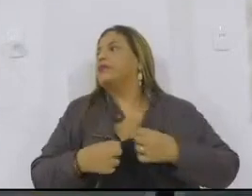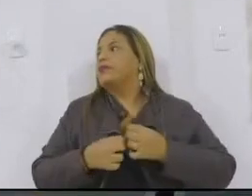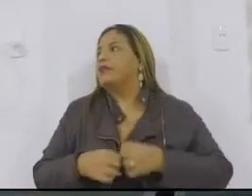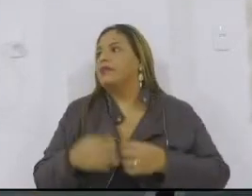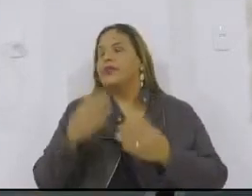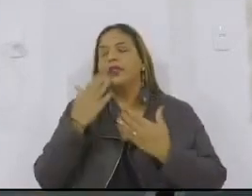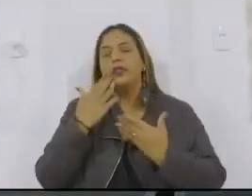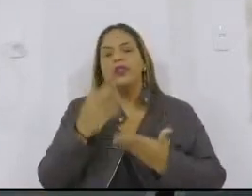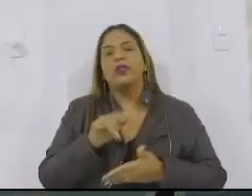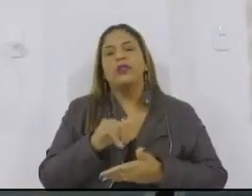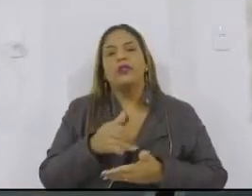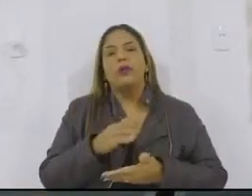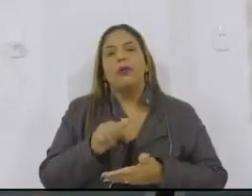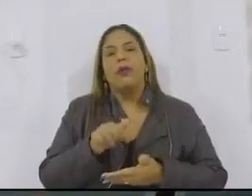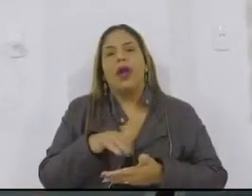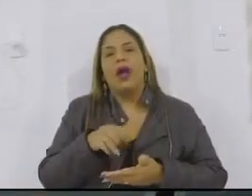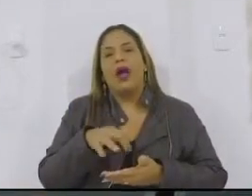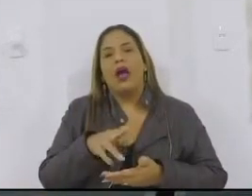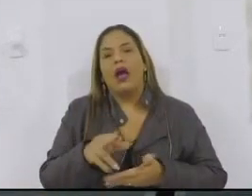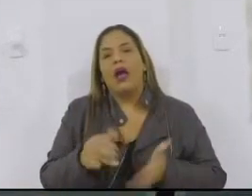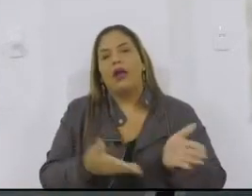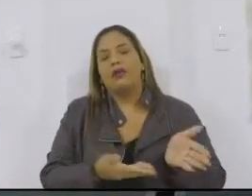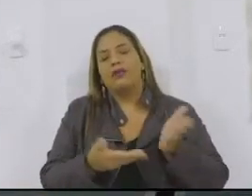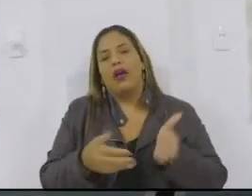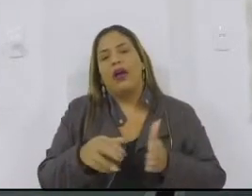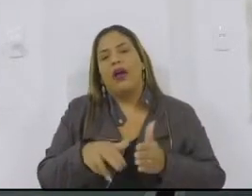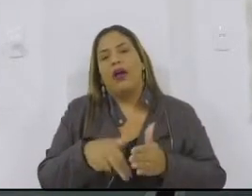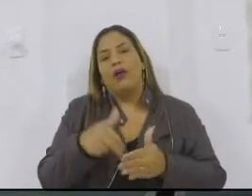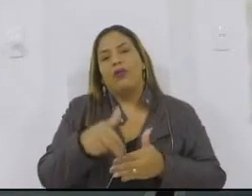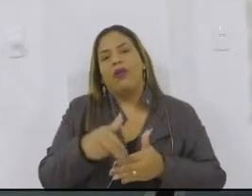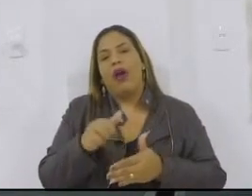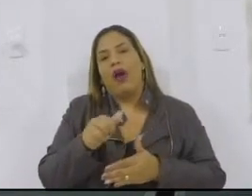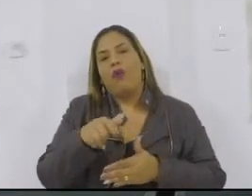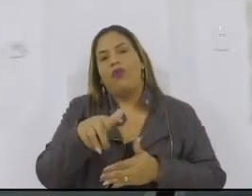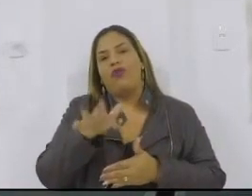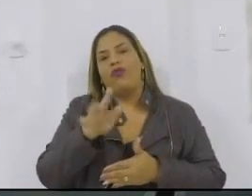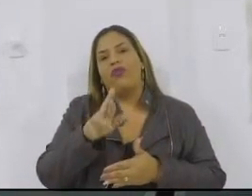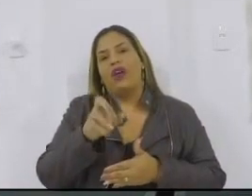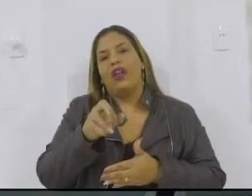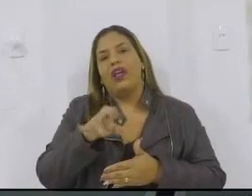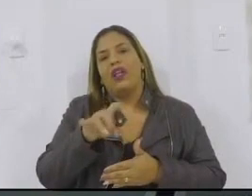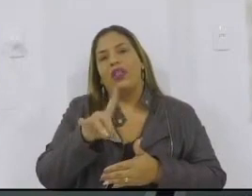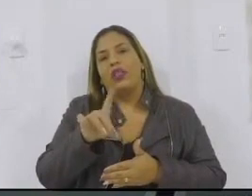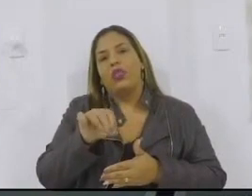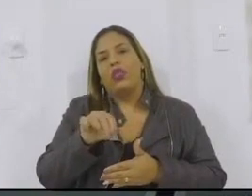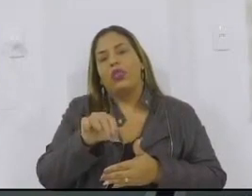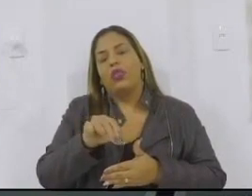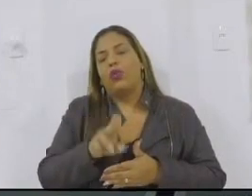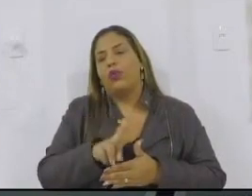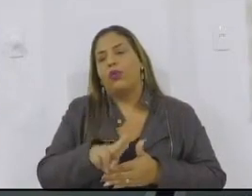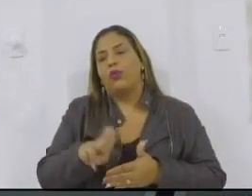Agradeço, vereador Gilmar, e convido o vereador Alfredo Marins para fazer uso da palavra.